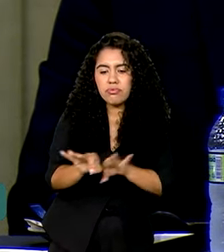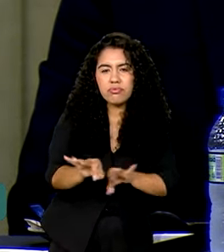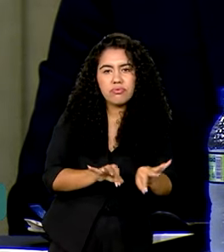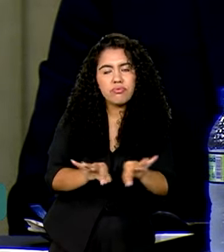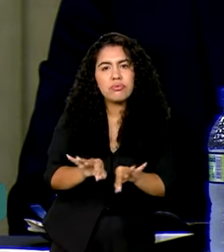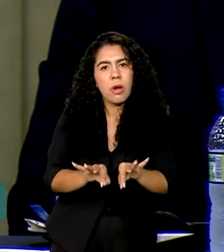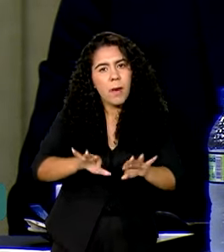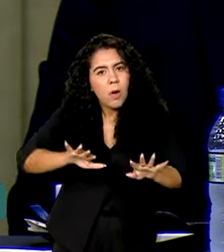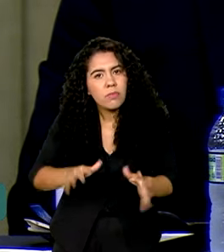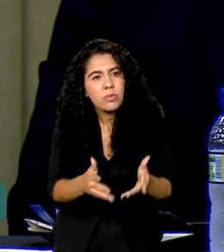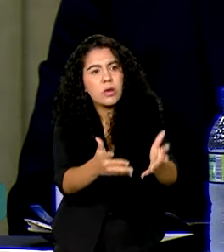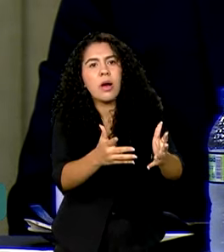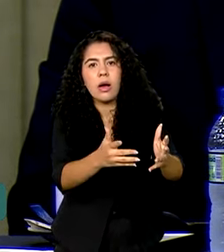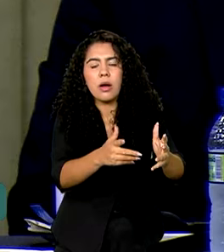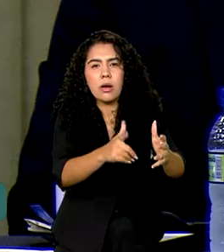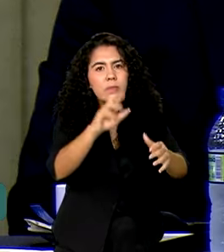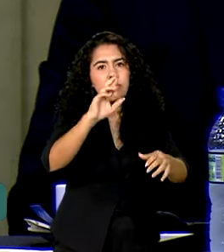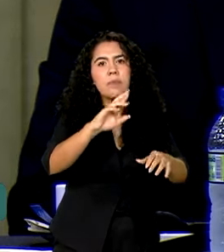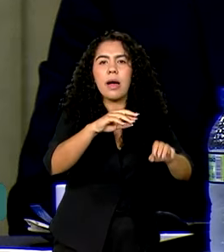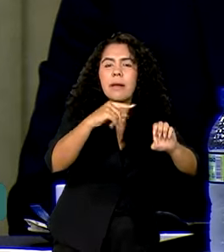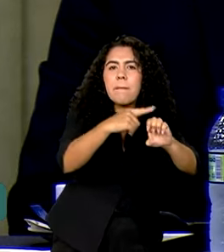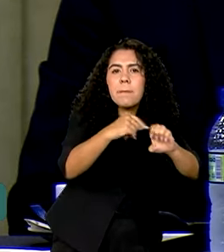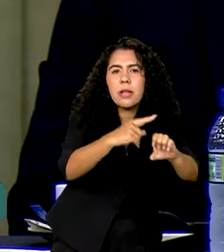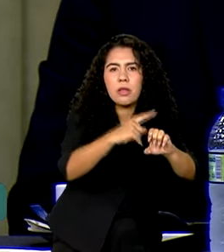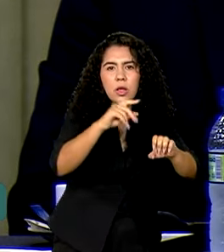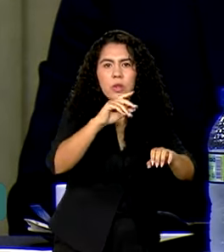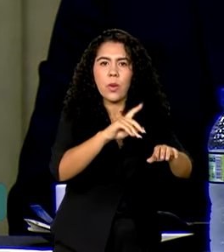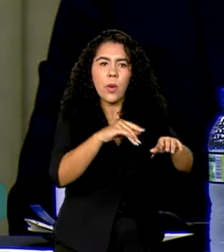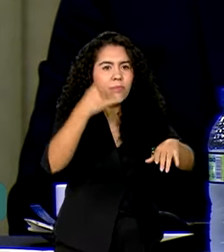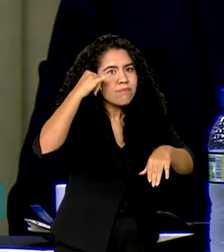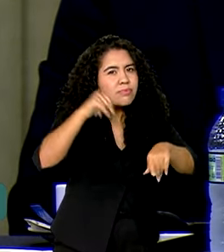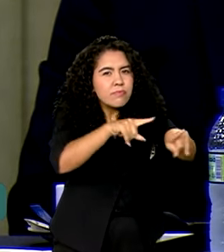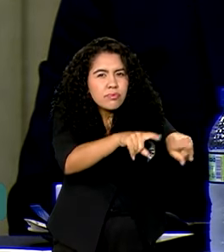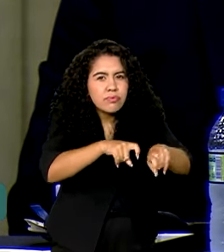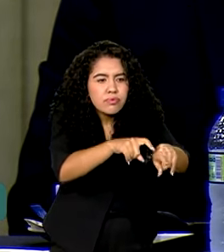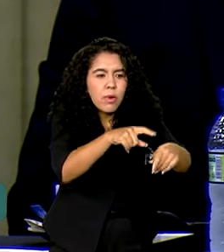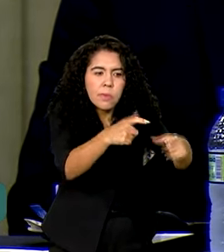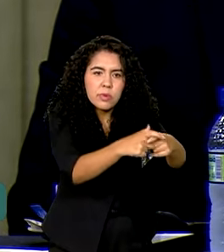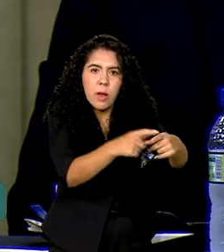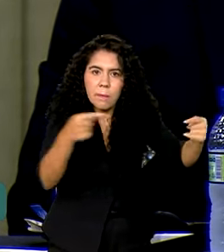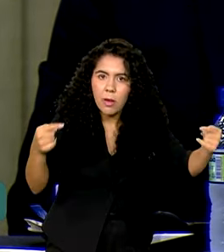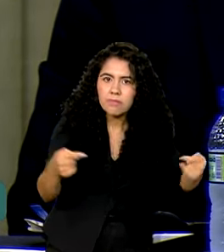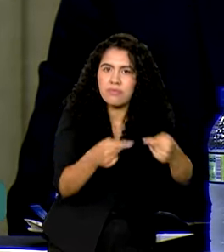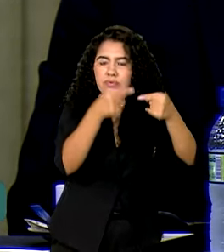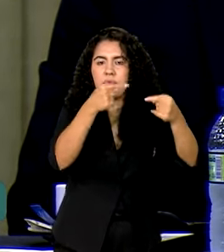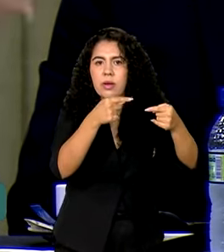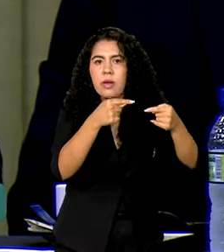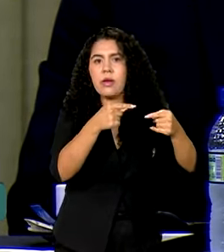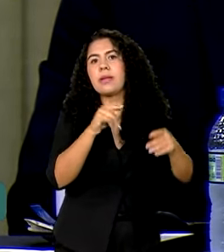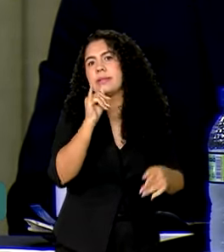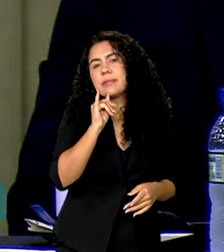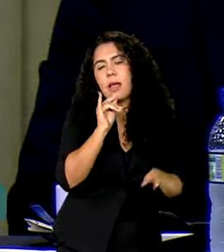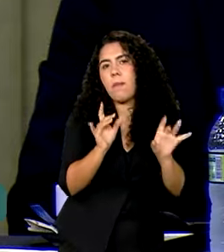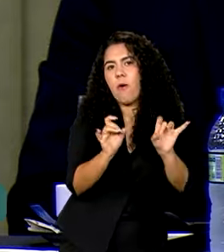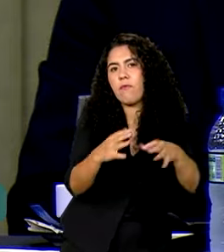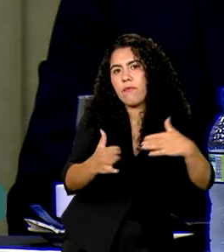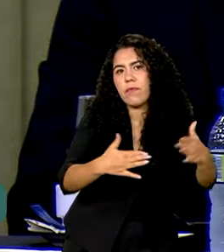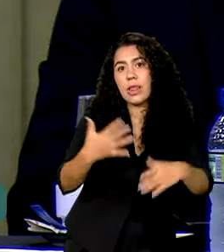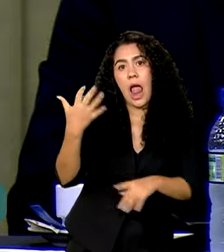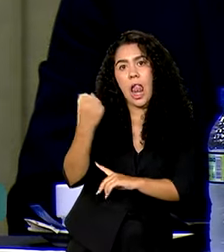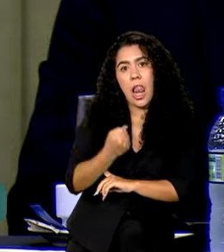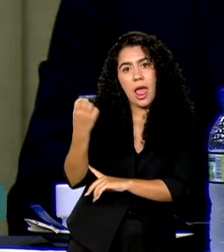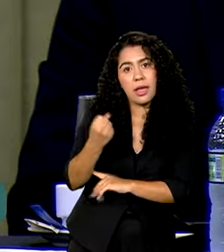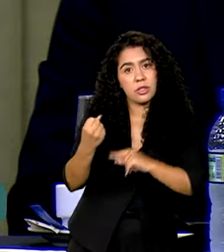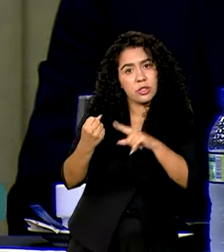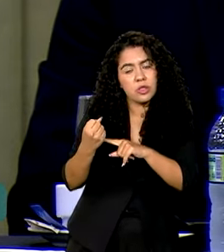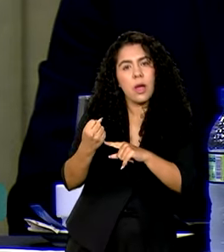pequenos para a venda no padrão do PMA. A venda do leite, que nesse caso normalmente o leite